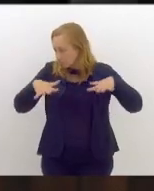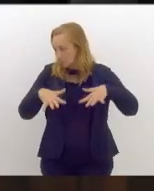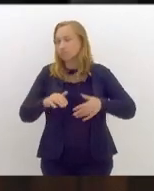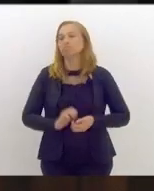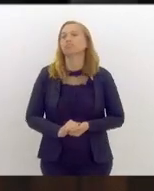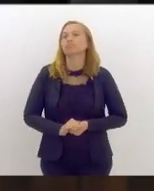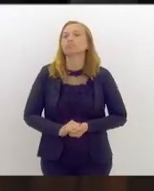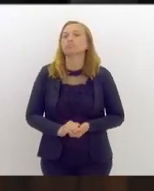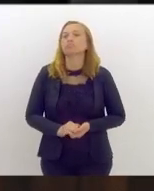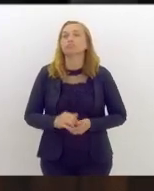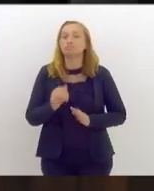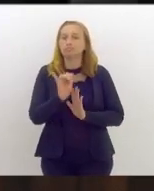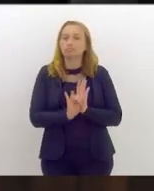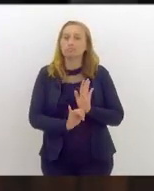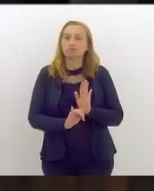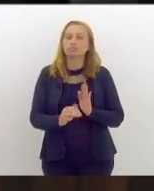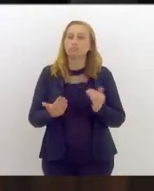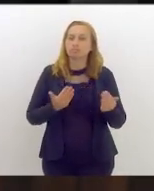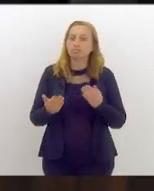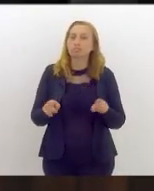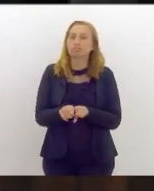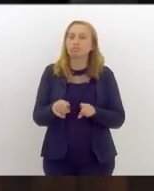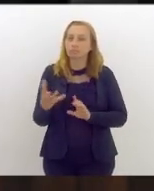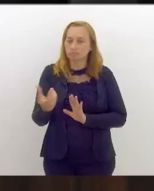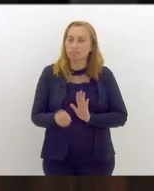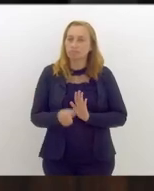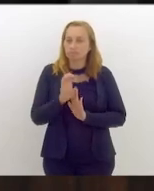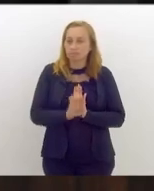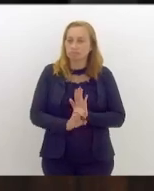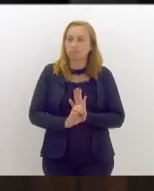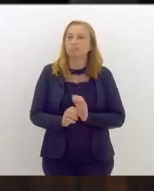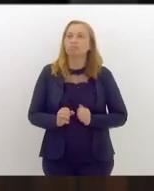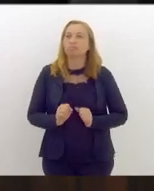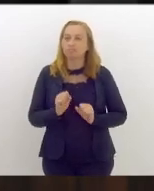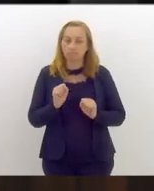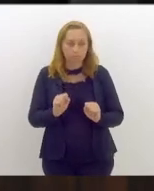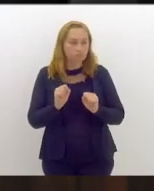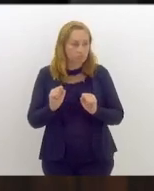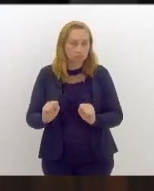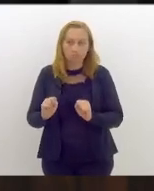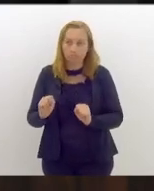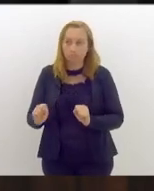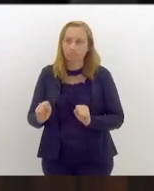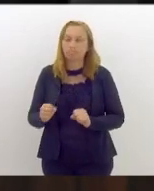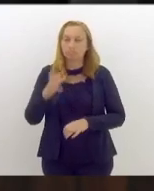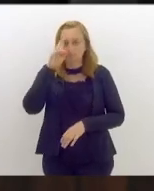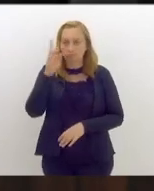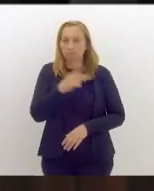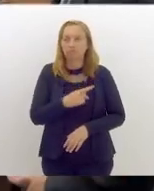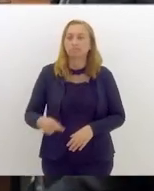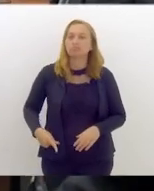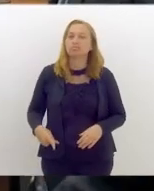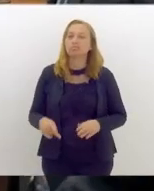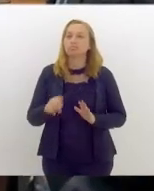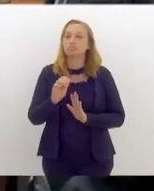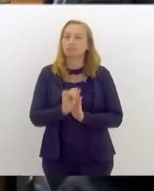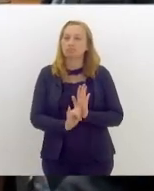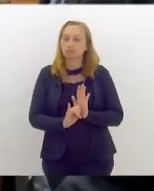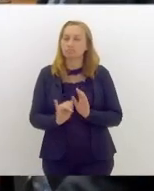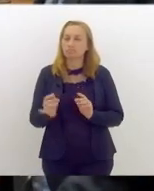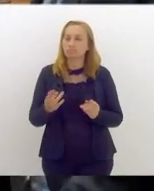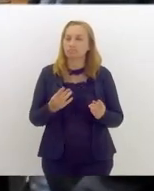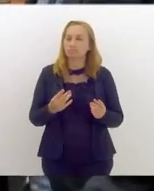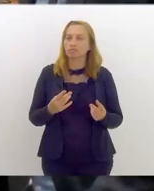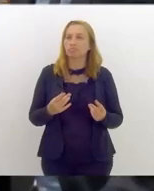o relatório paralelo também receberá a emenda pode ser desse tanto senhor presidente o relatório paralelo ele é um anexo